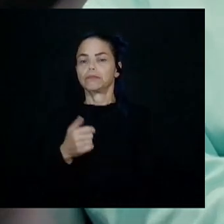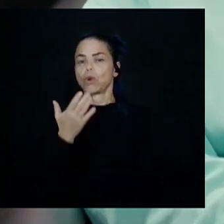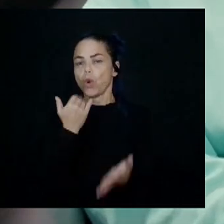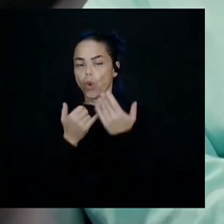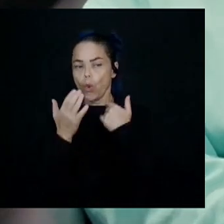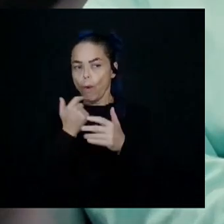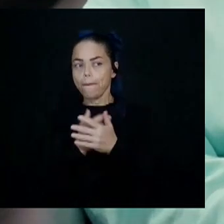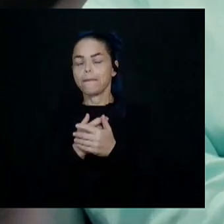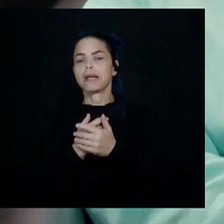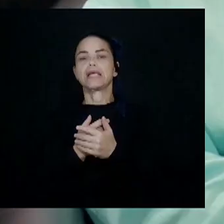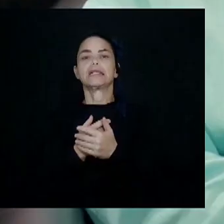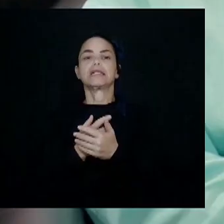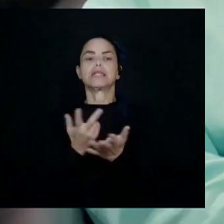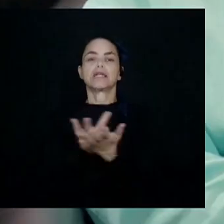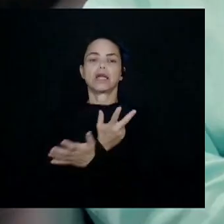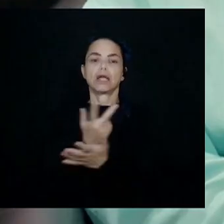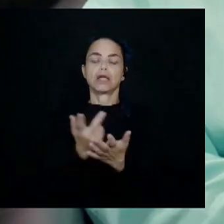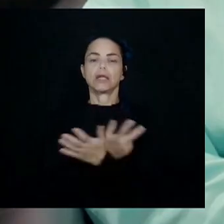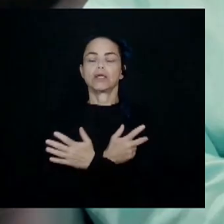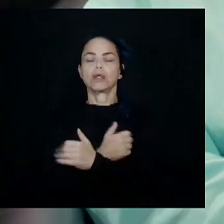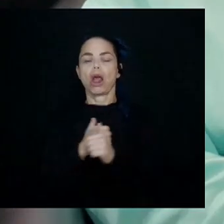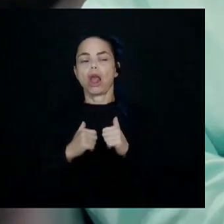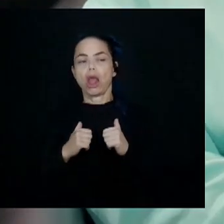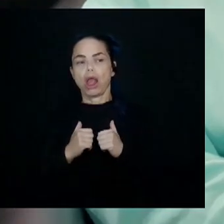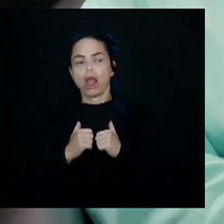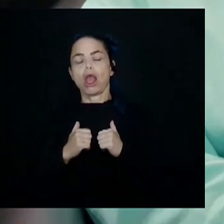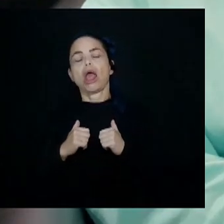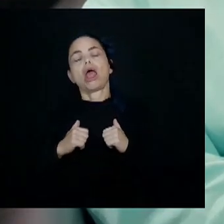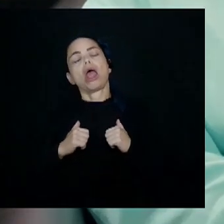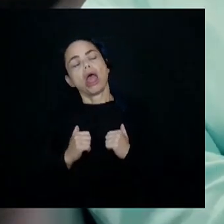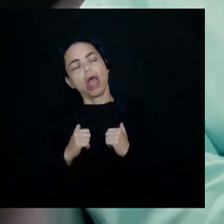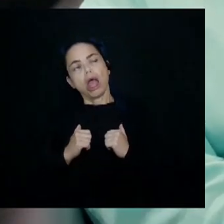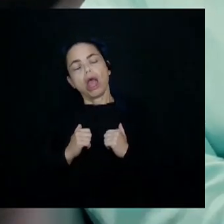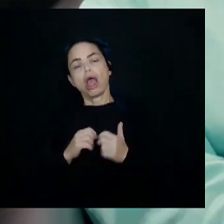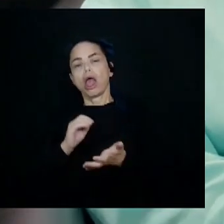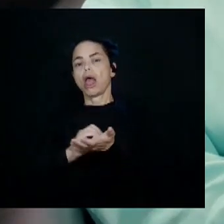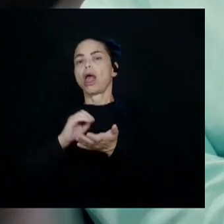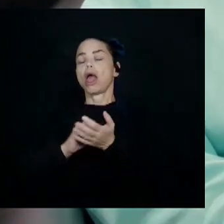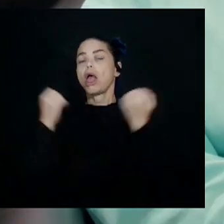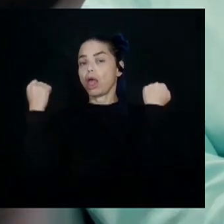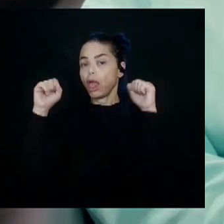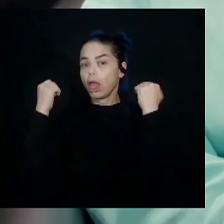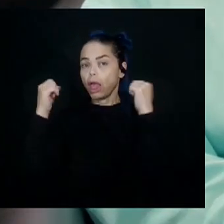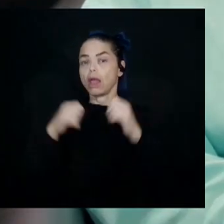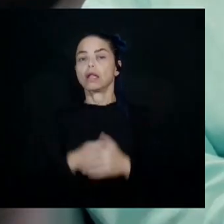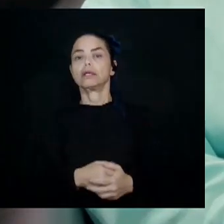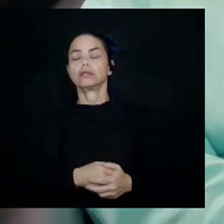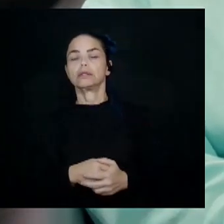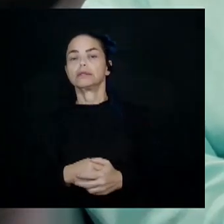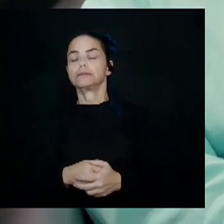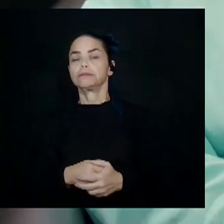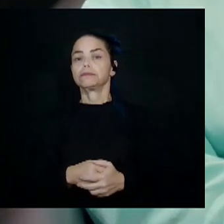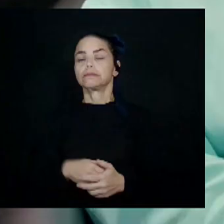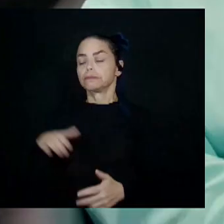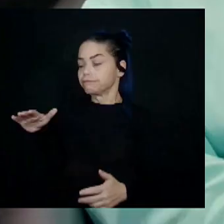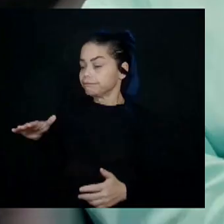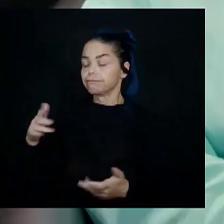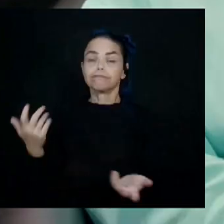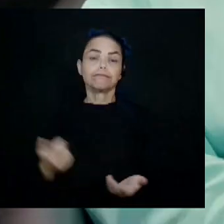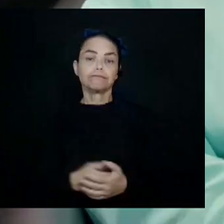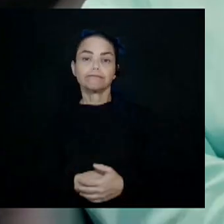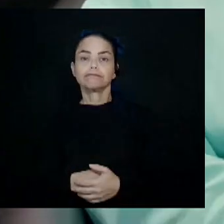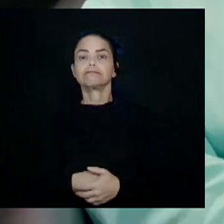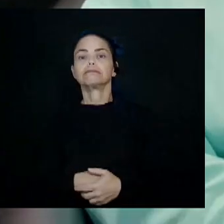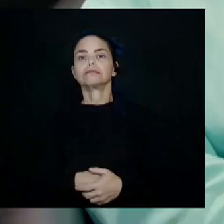ultraprocessados, o sedentarismo, a falta de atividade física, leva essa criança a produzir